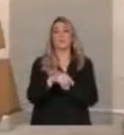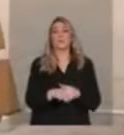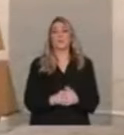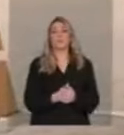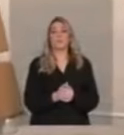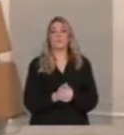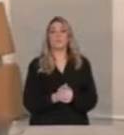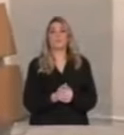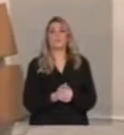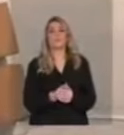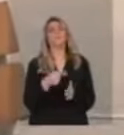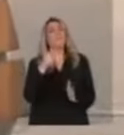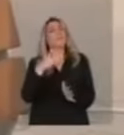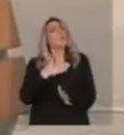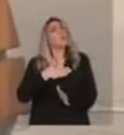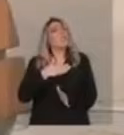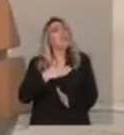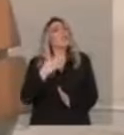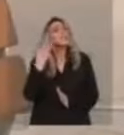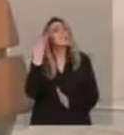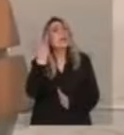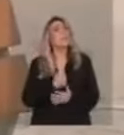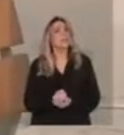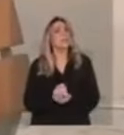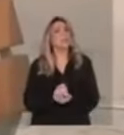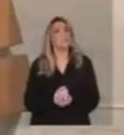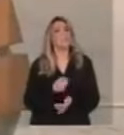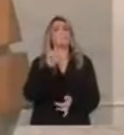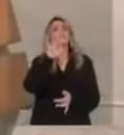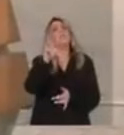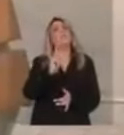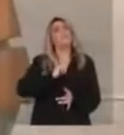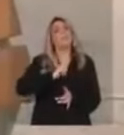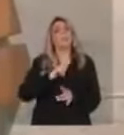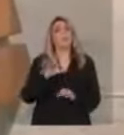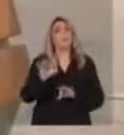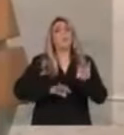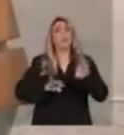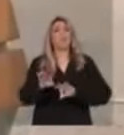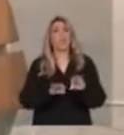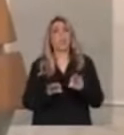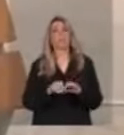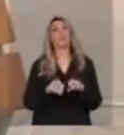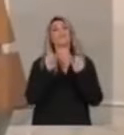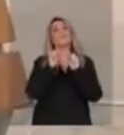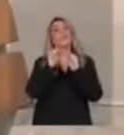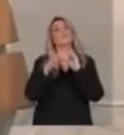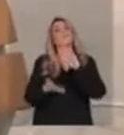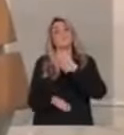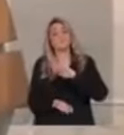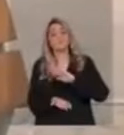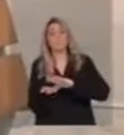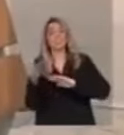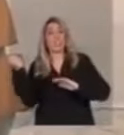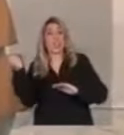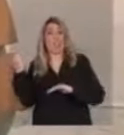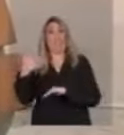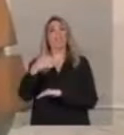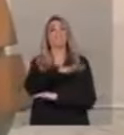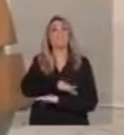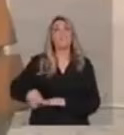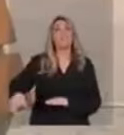pergunta gostaria de saber se existe algum projeto que possa retirar essas crianças da